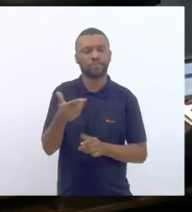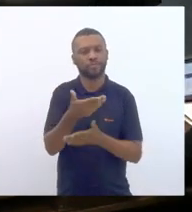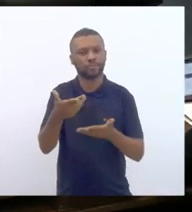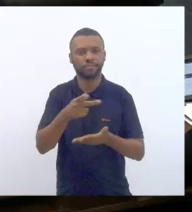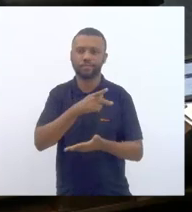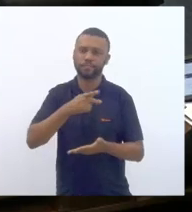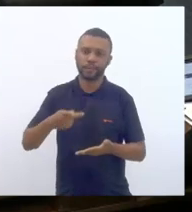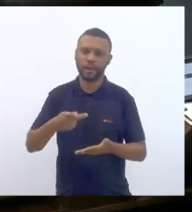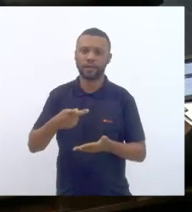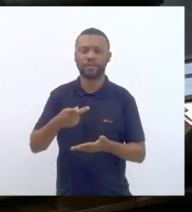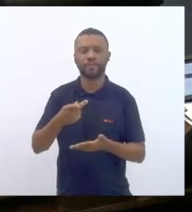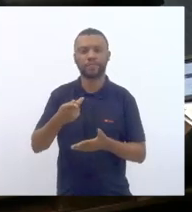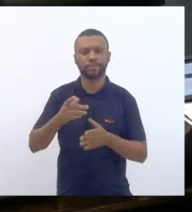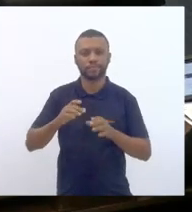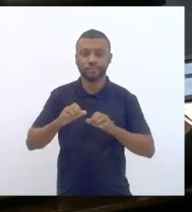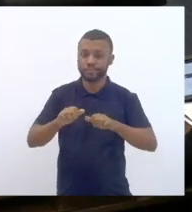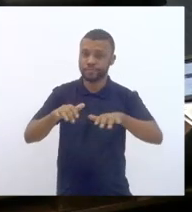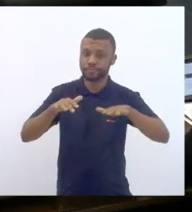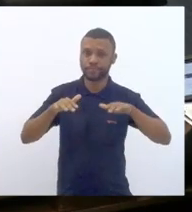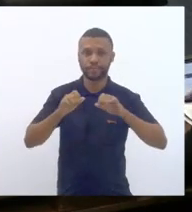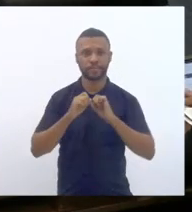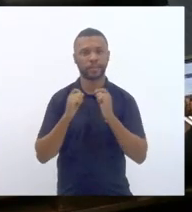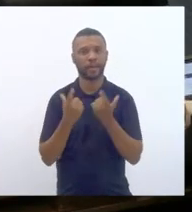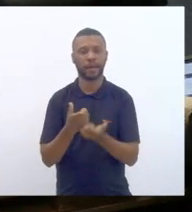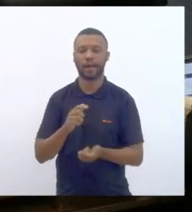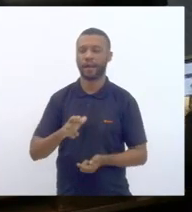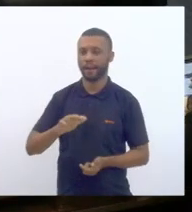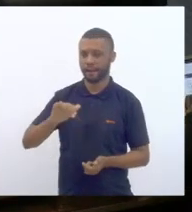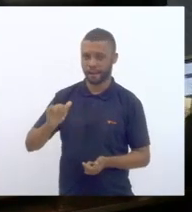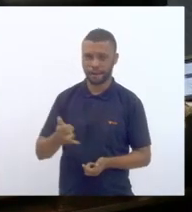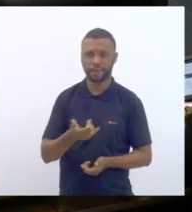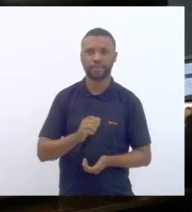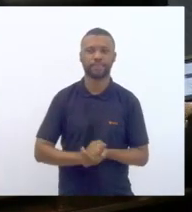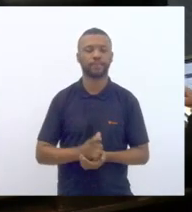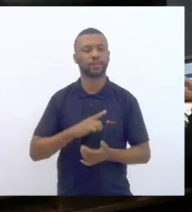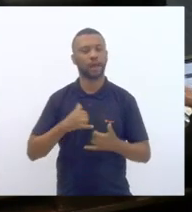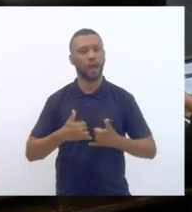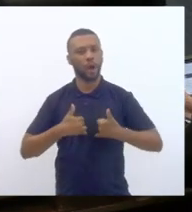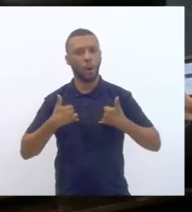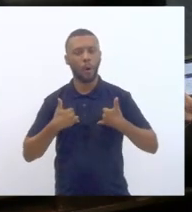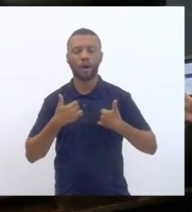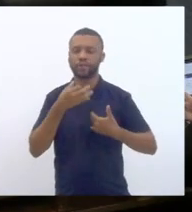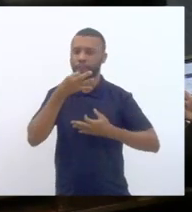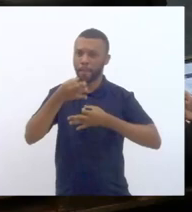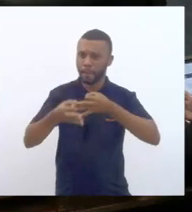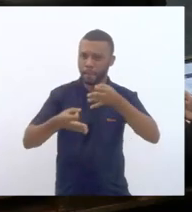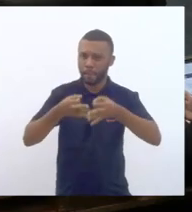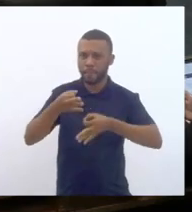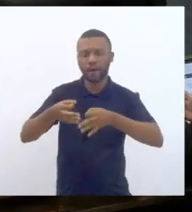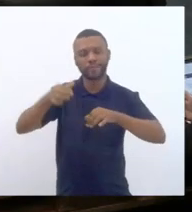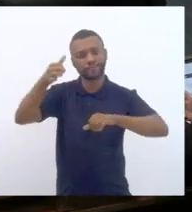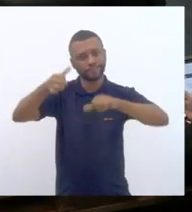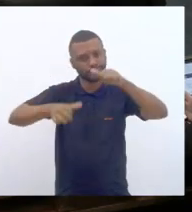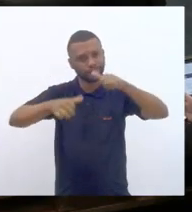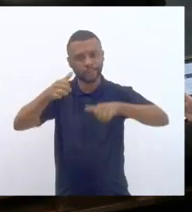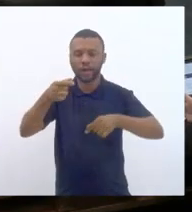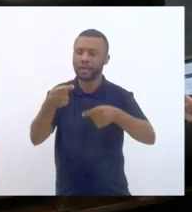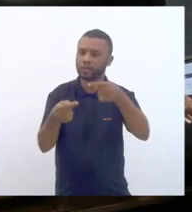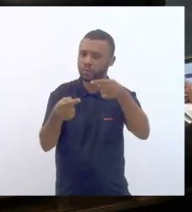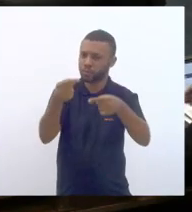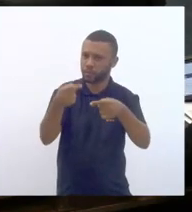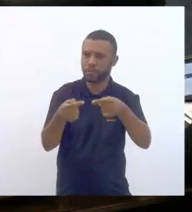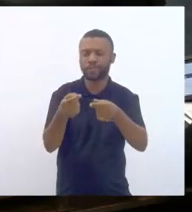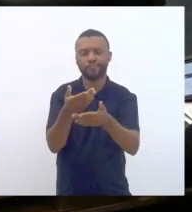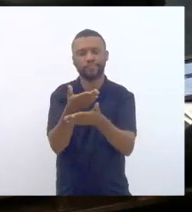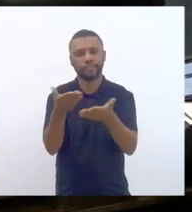presidente e demais membros da Assembleia Legislativa do Estado do Rio de Janeiro. Tenho a honra de submeter a elevada deliberação de